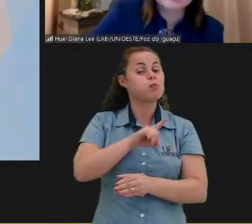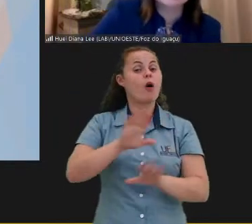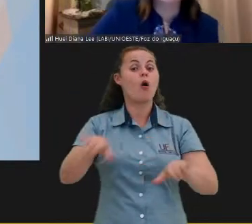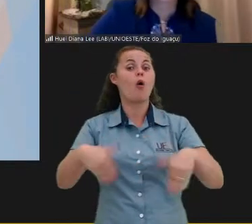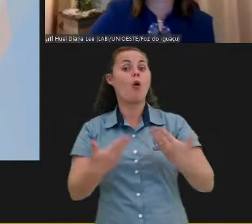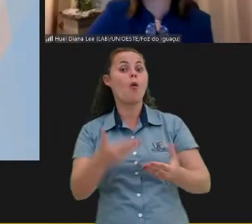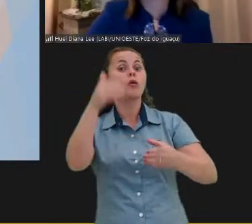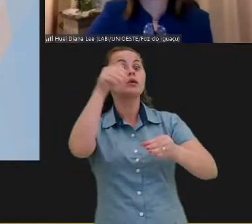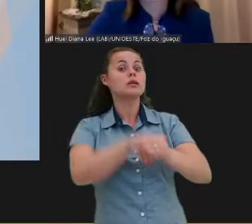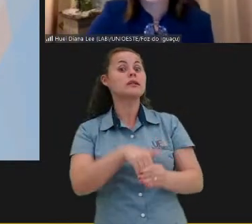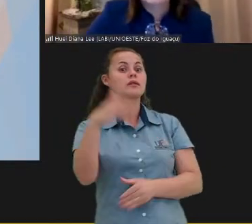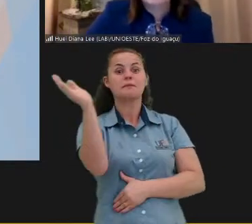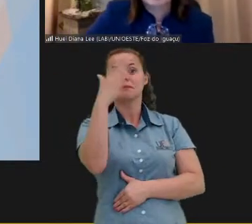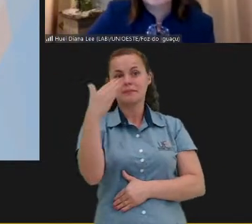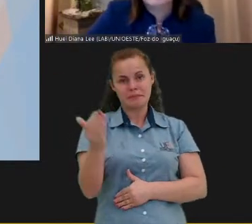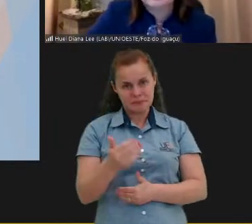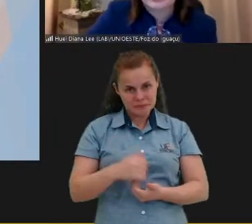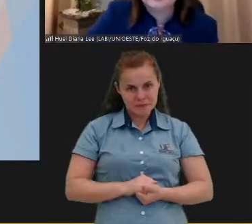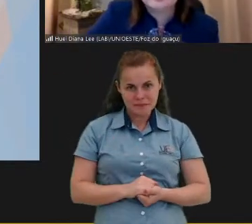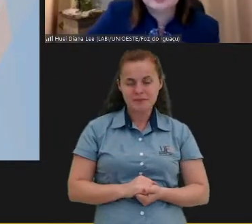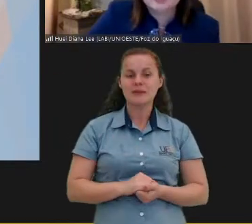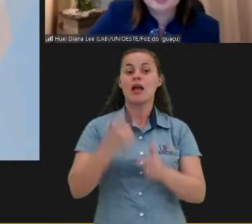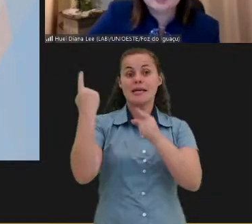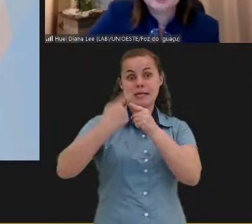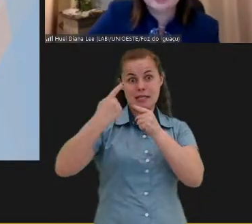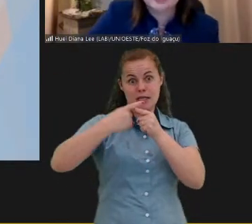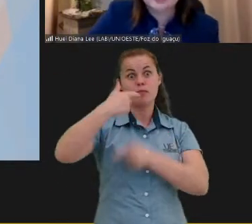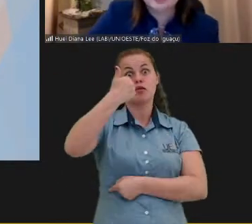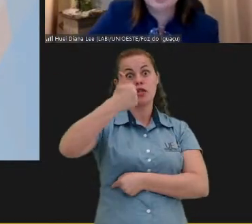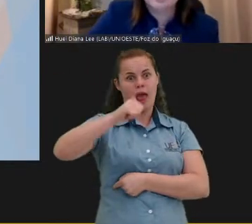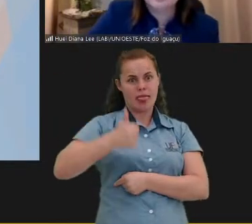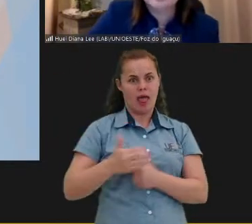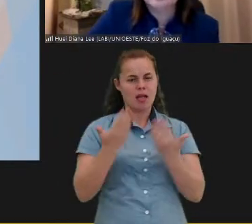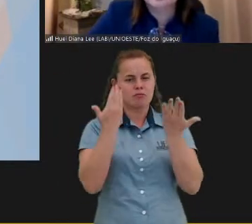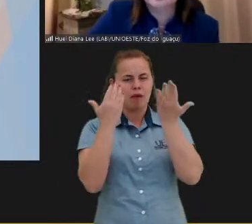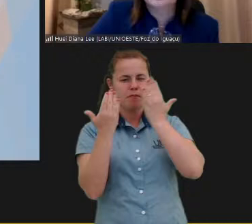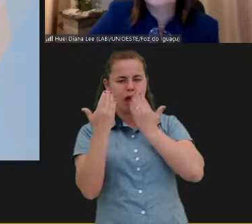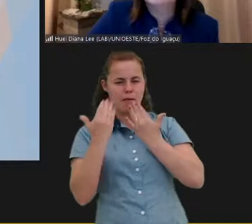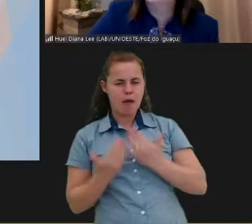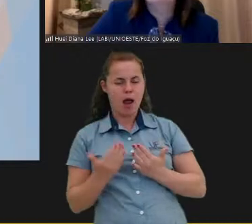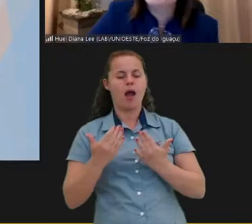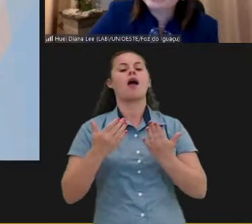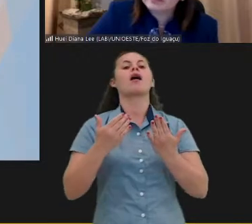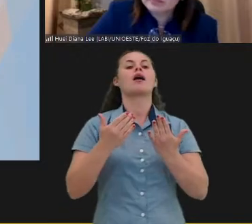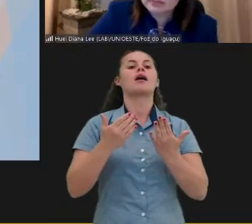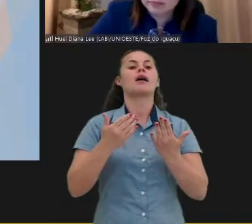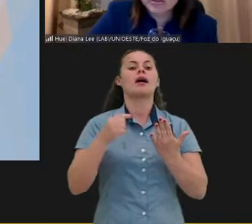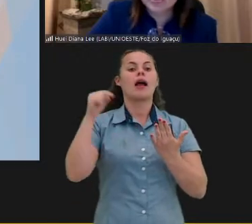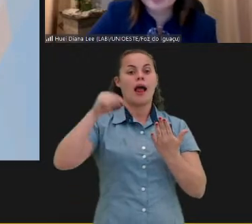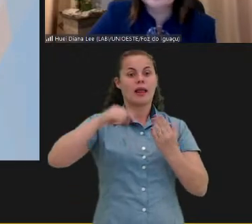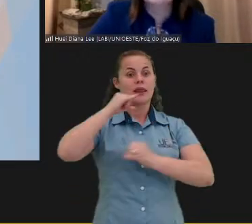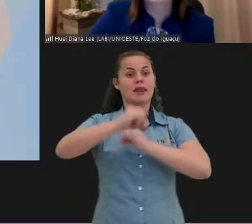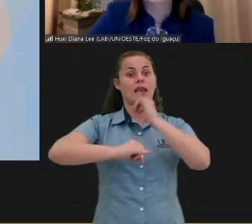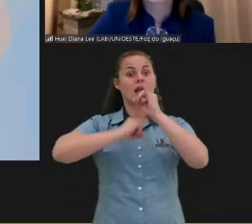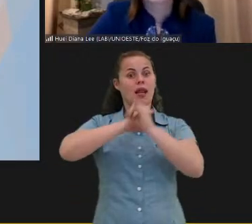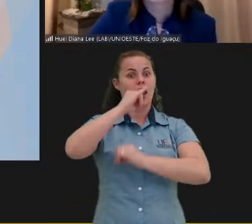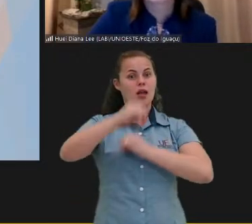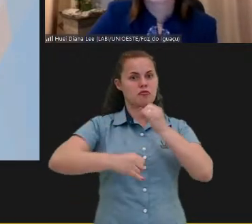aqui no Brasil. Então esse tipo de análise aqui na internet é alguma coisa muito